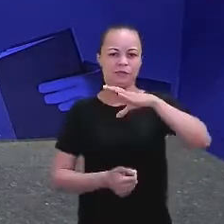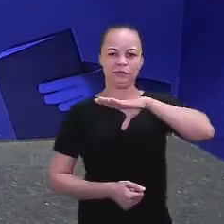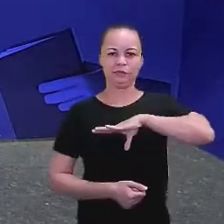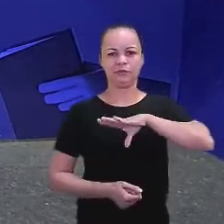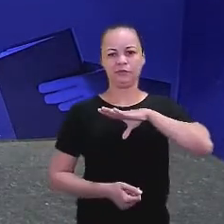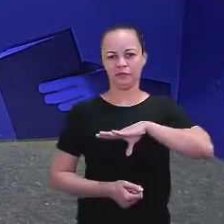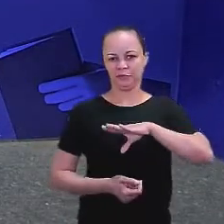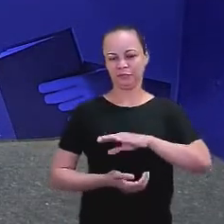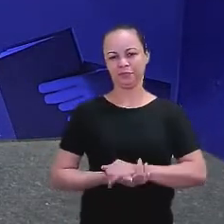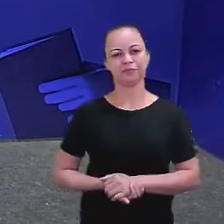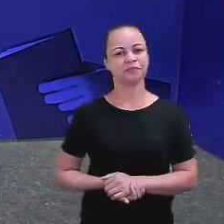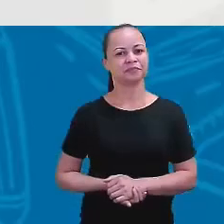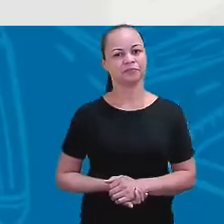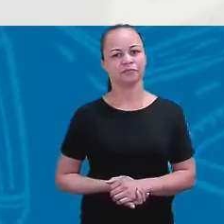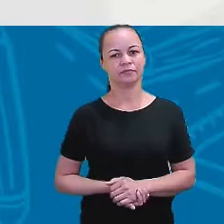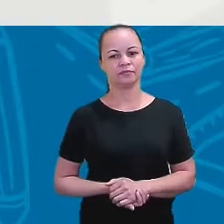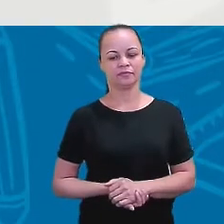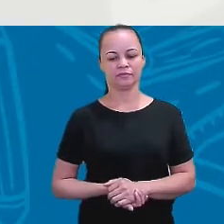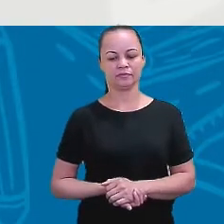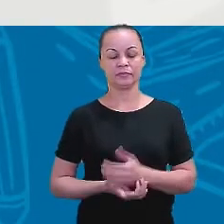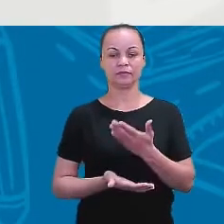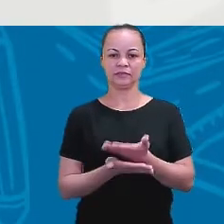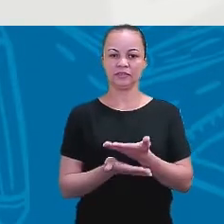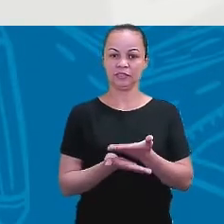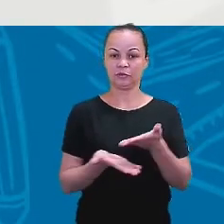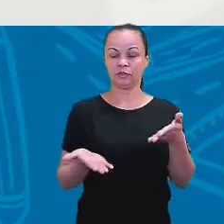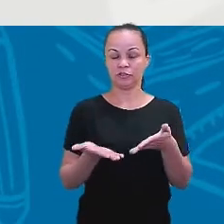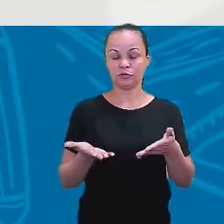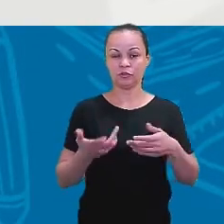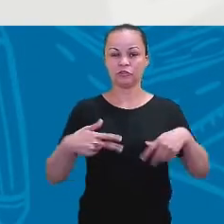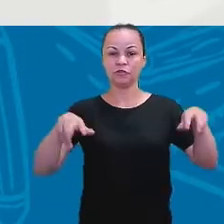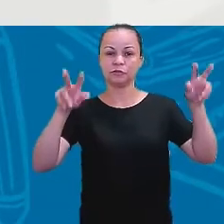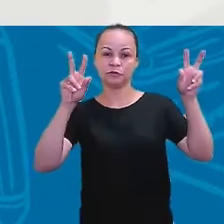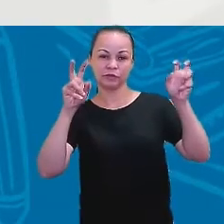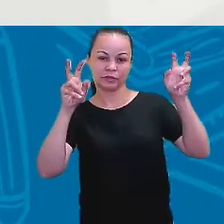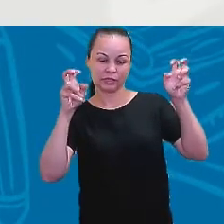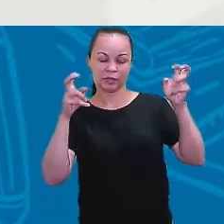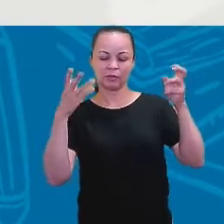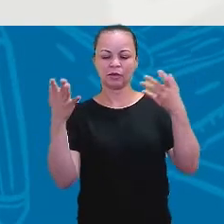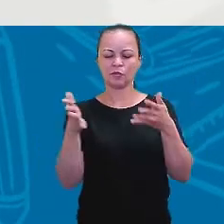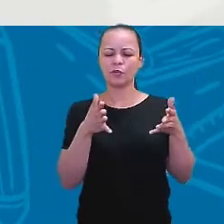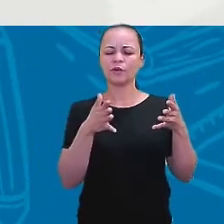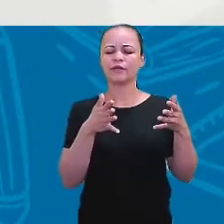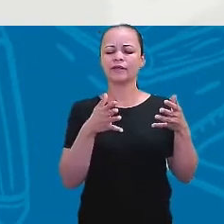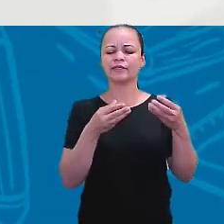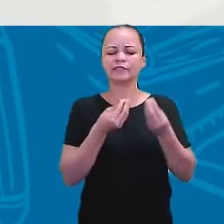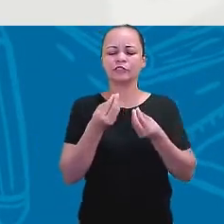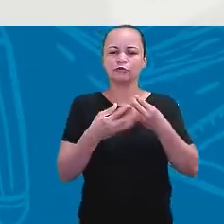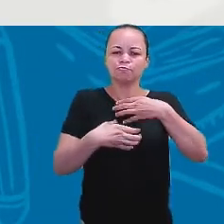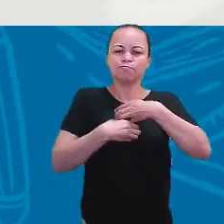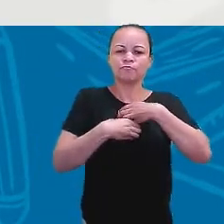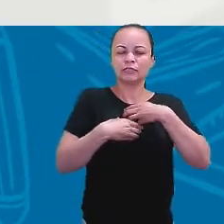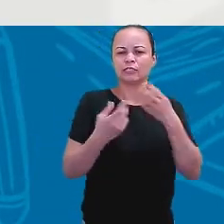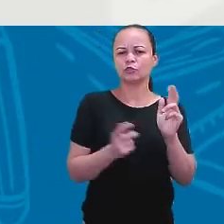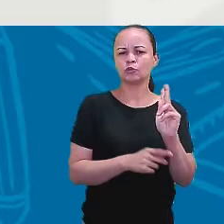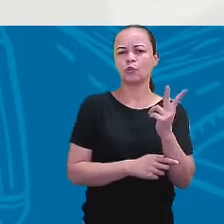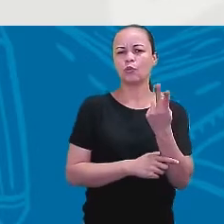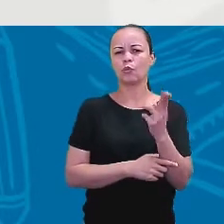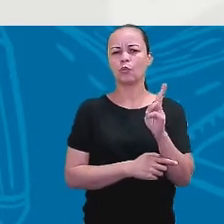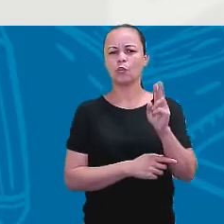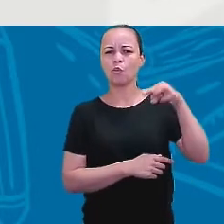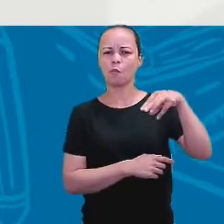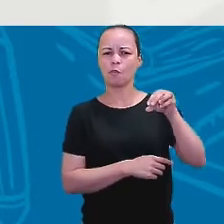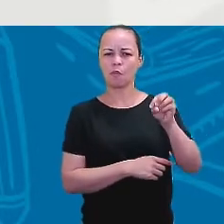portuguesa. E na aula de hoje, vamos conhecer um pouco sobre os efeitos de sentido que estão